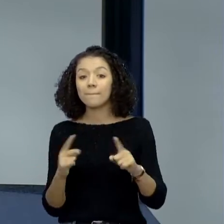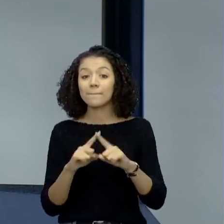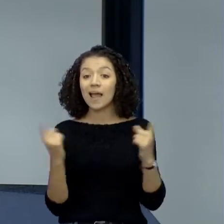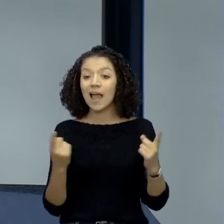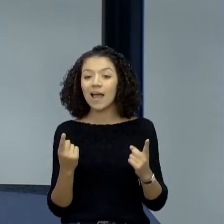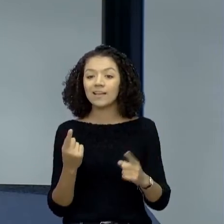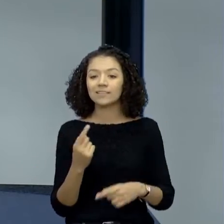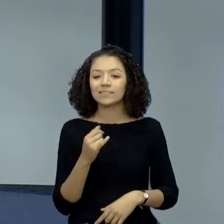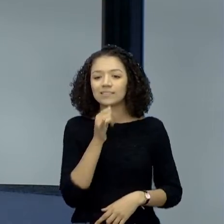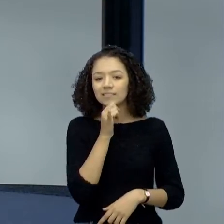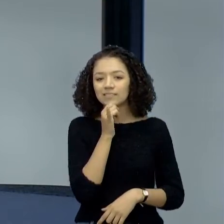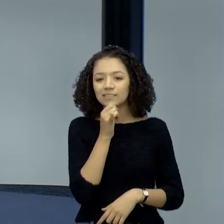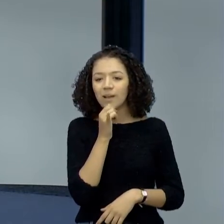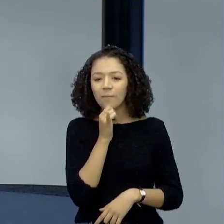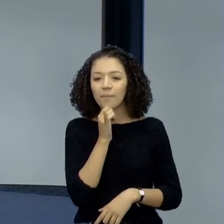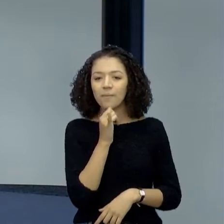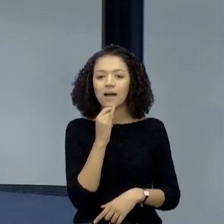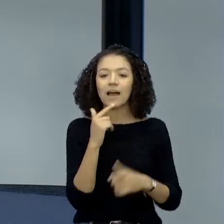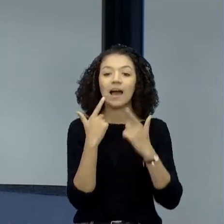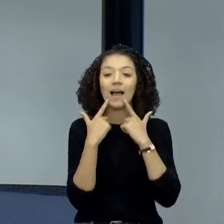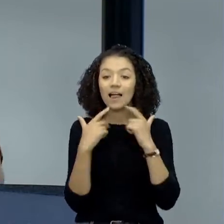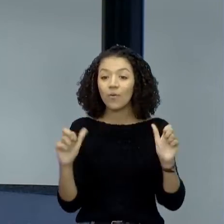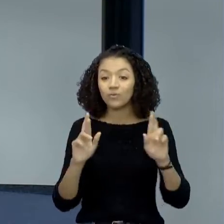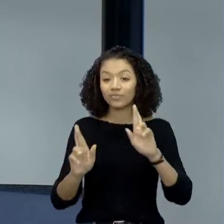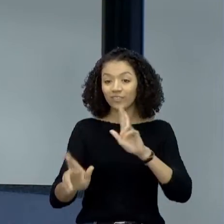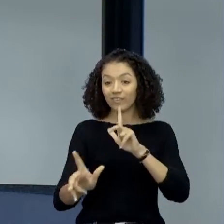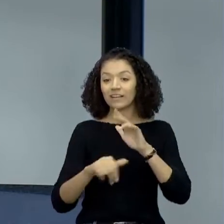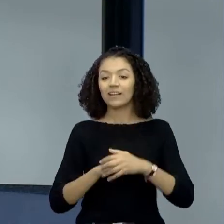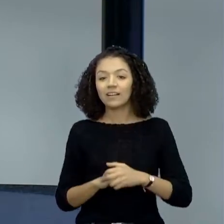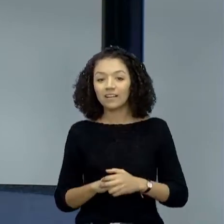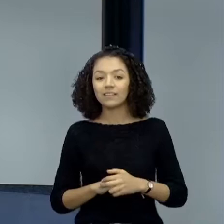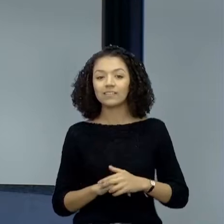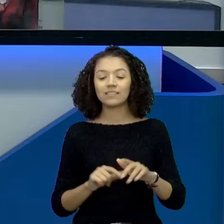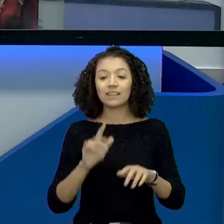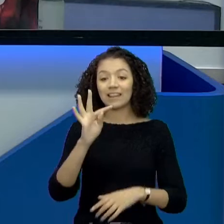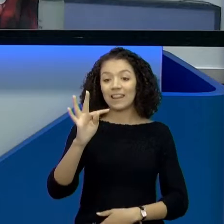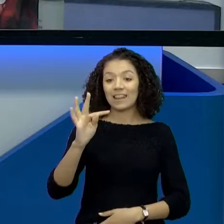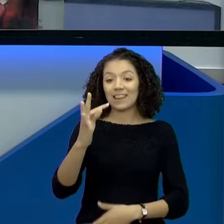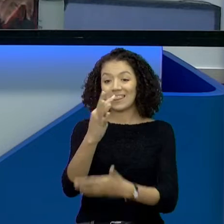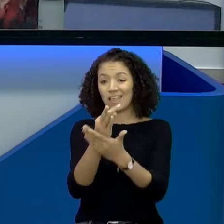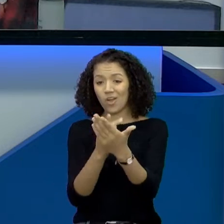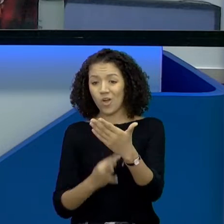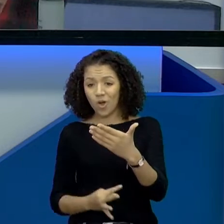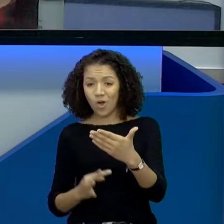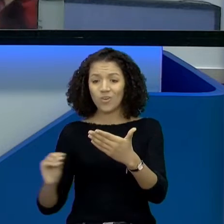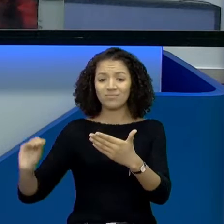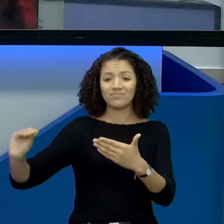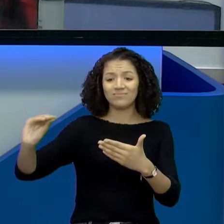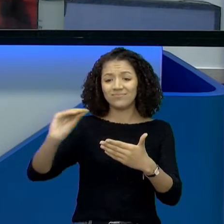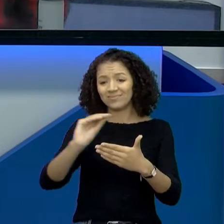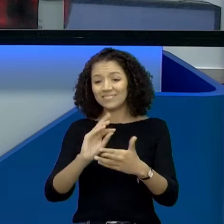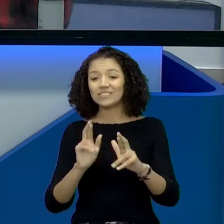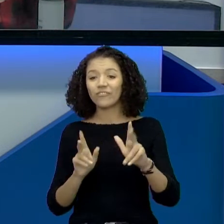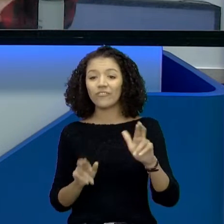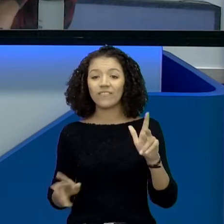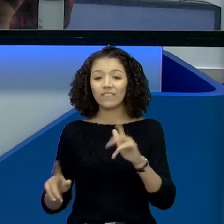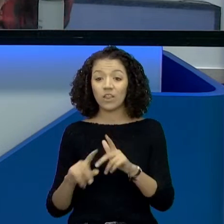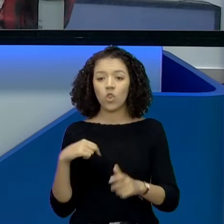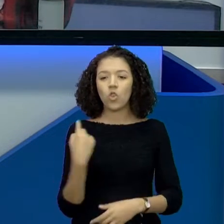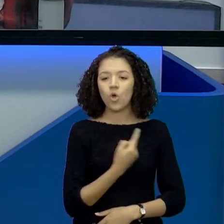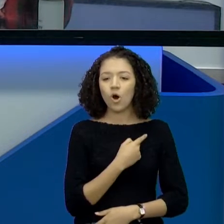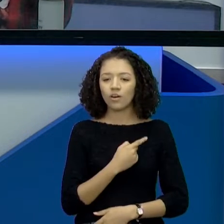numa linguagem acessível para o aluno, né? Às vezes está vinculando com outros teóricos, que pra gente que já tem o ensino superior, tudo bem, a gente